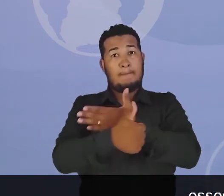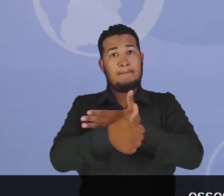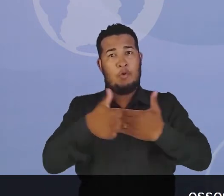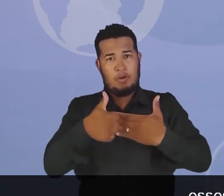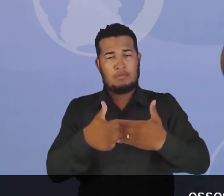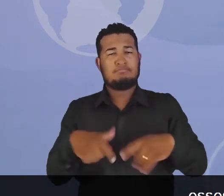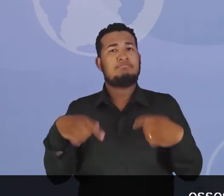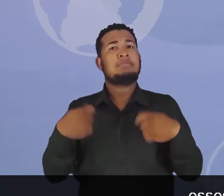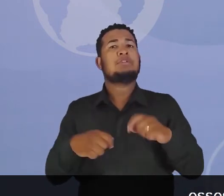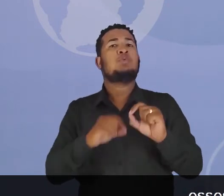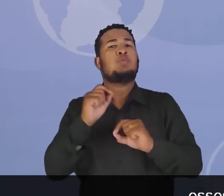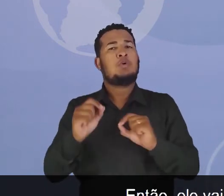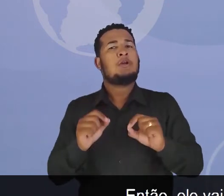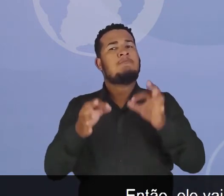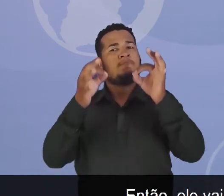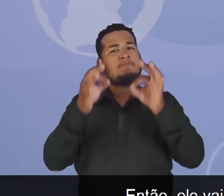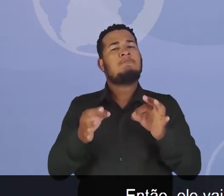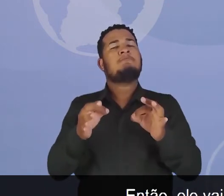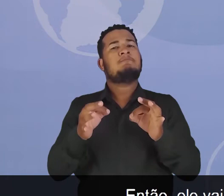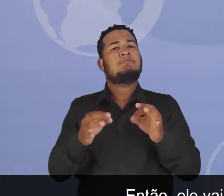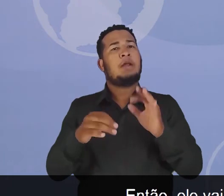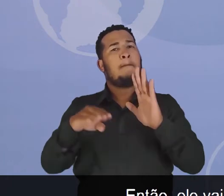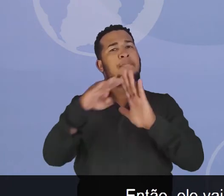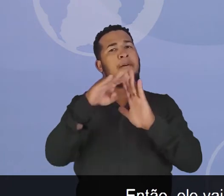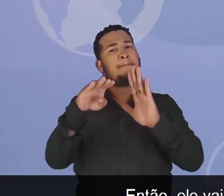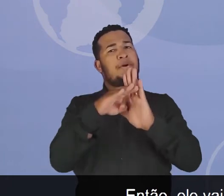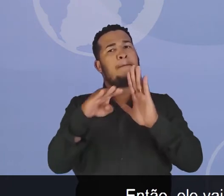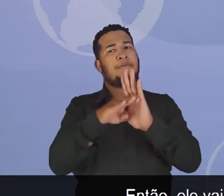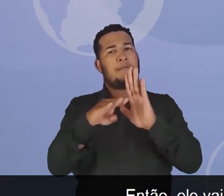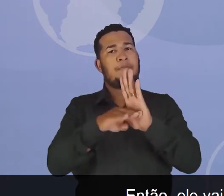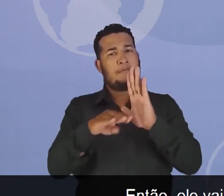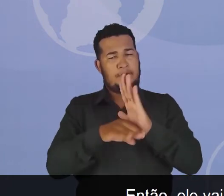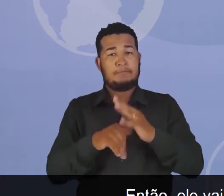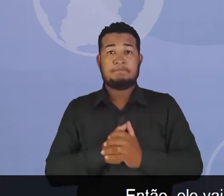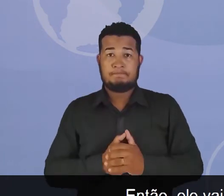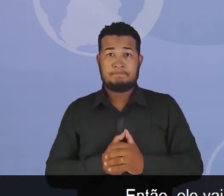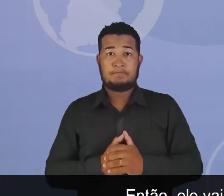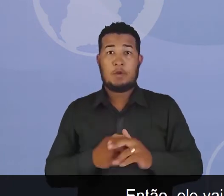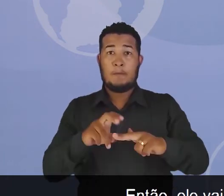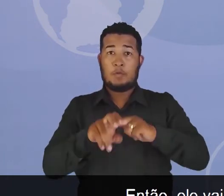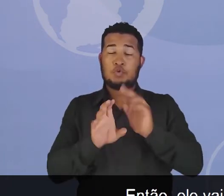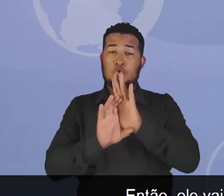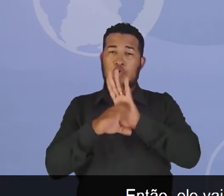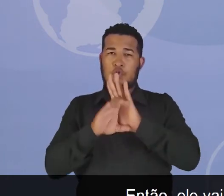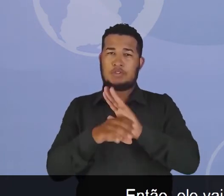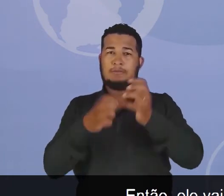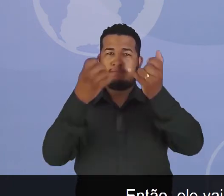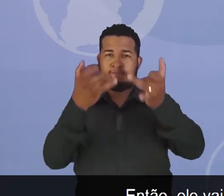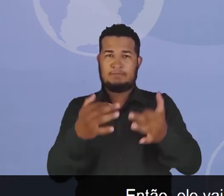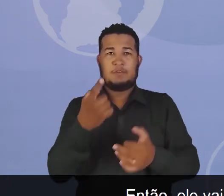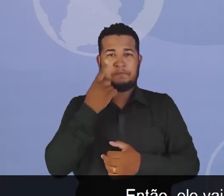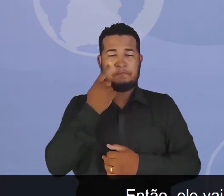ser categóricos. Então ele vai cunhar esse conceito que está aí na tela de